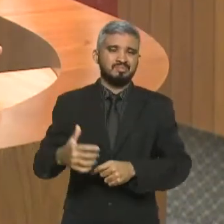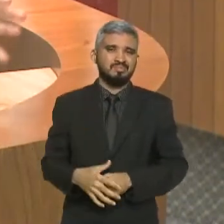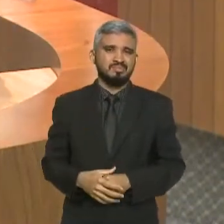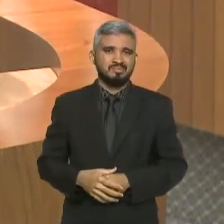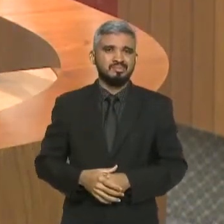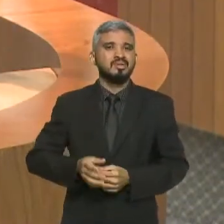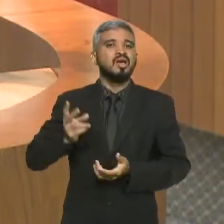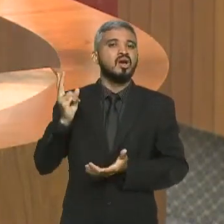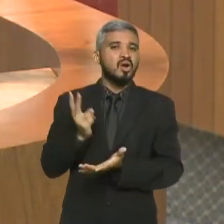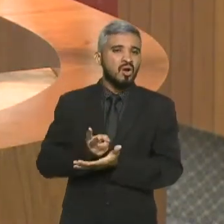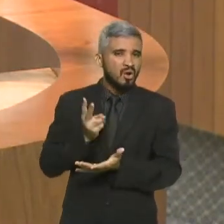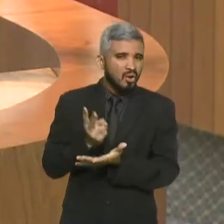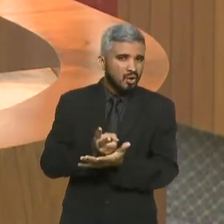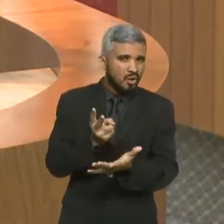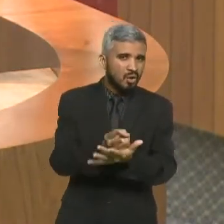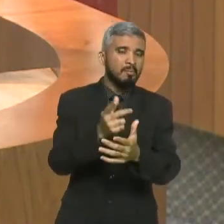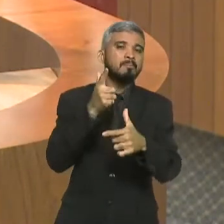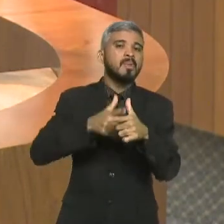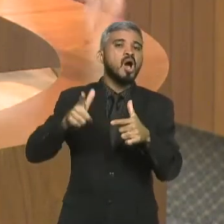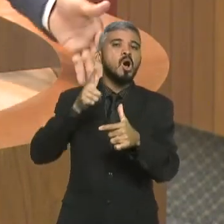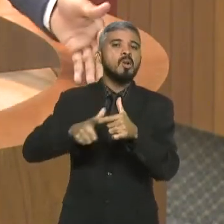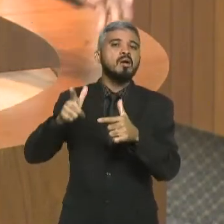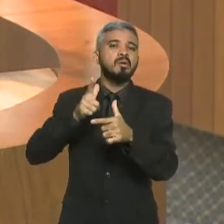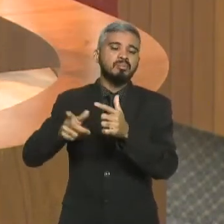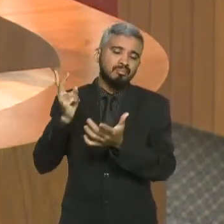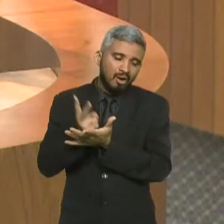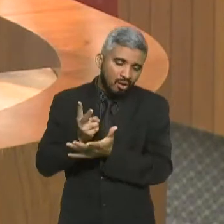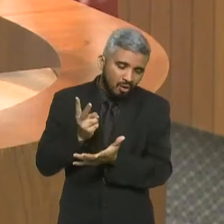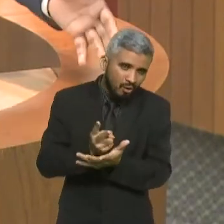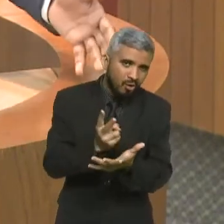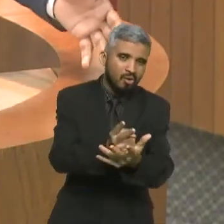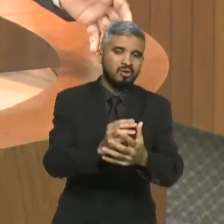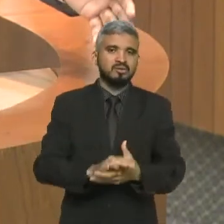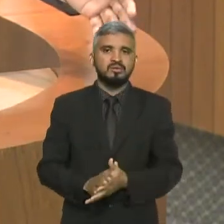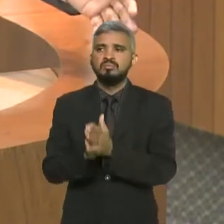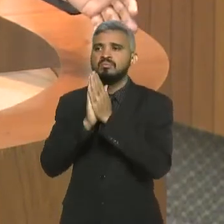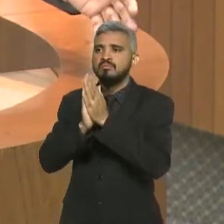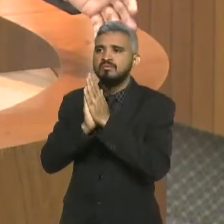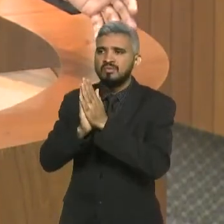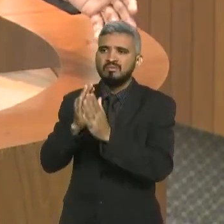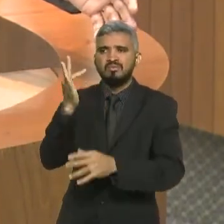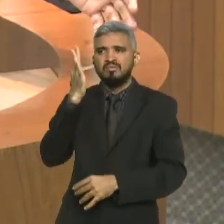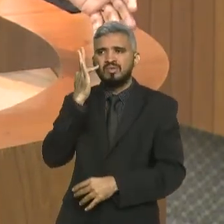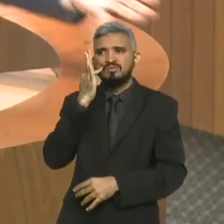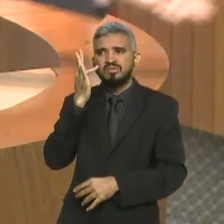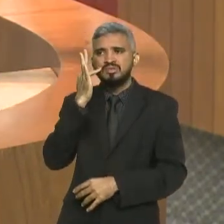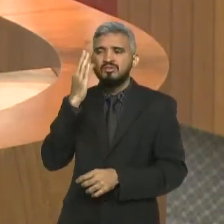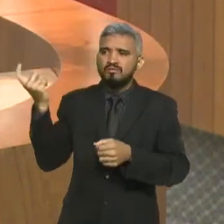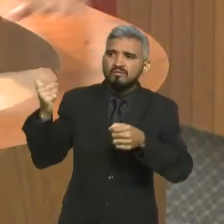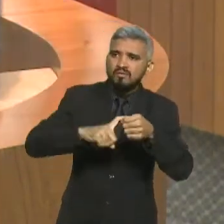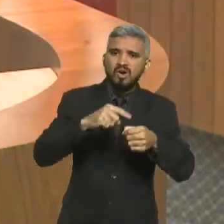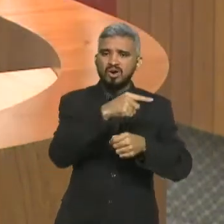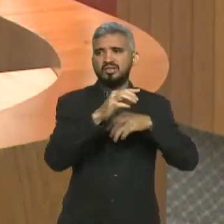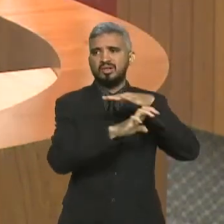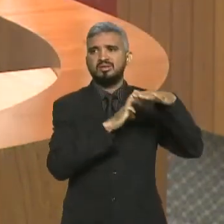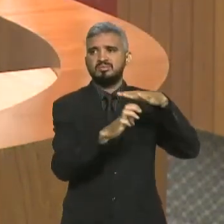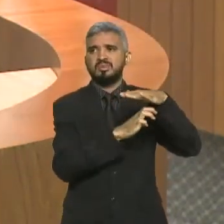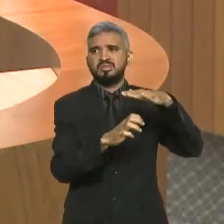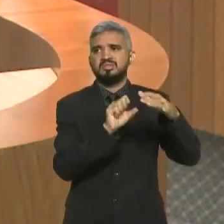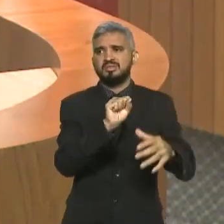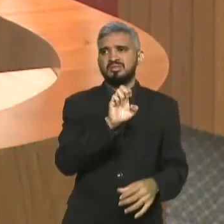problema. Governador Flávio Dino, devolva os ferros Uma empresa serve para